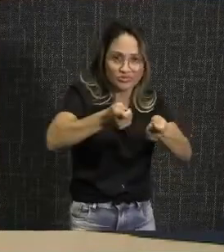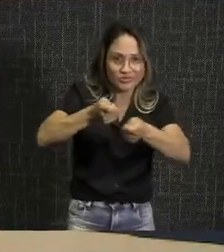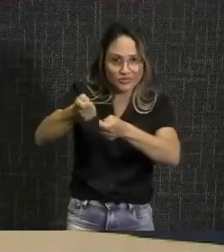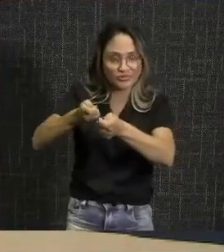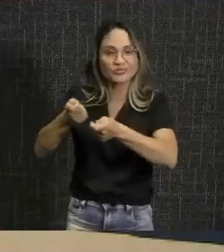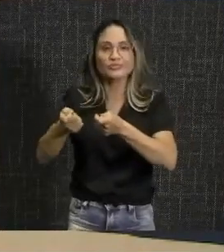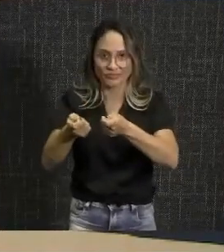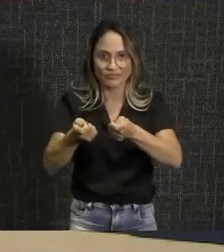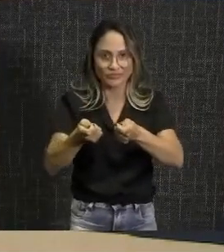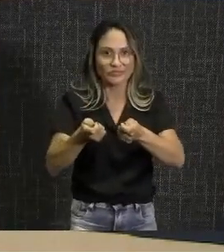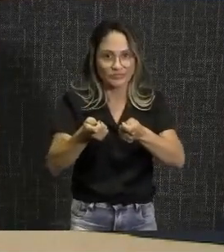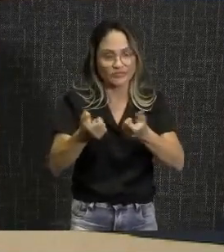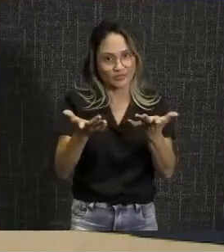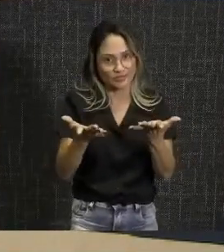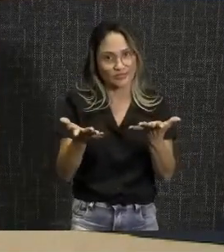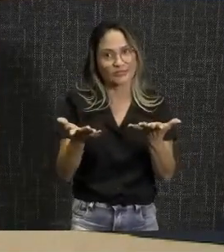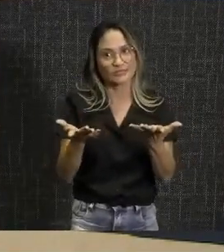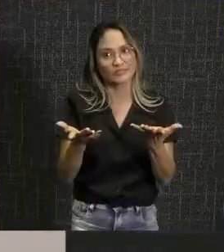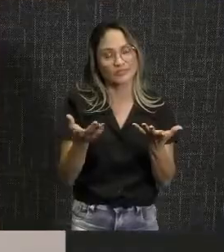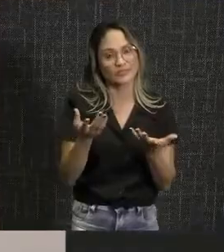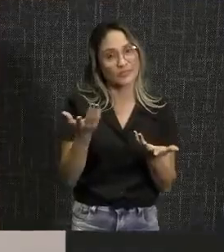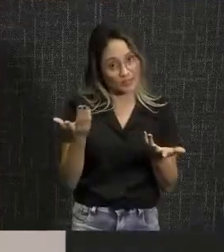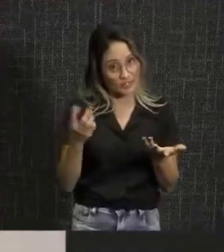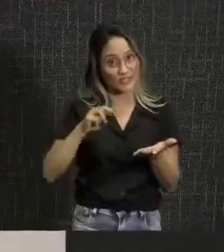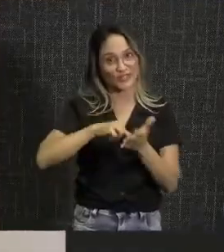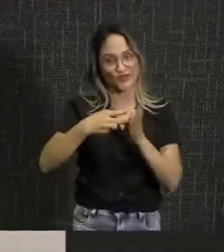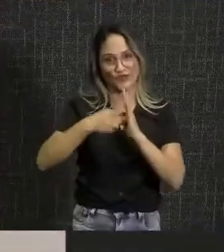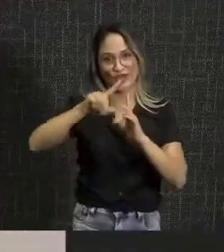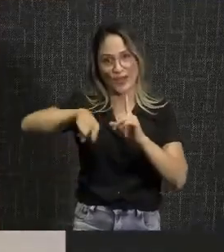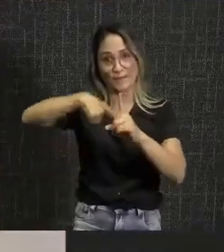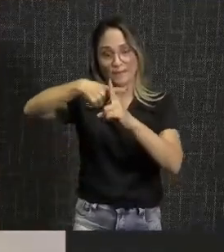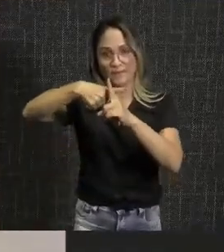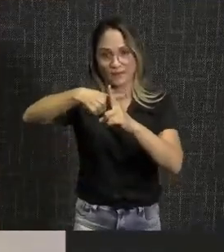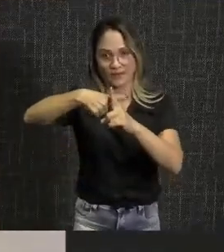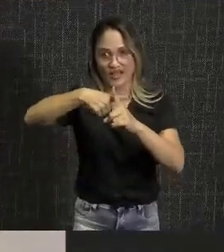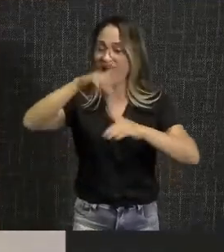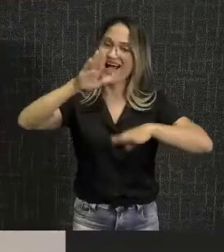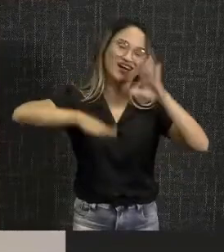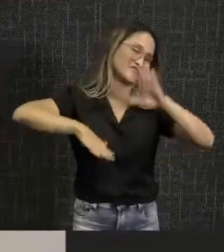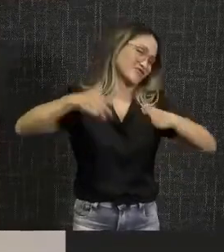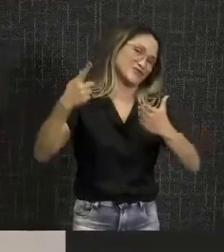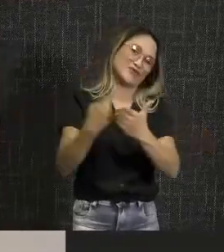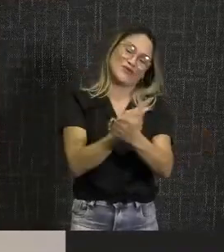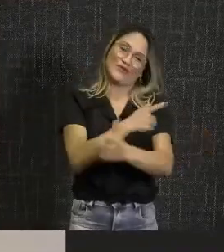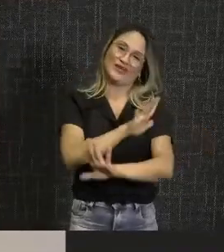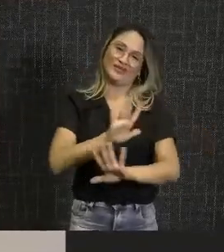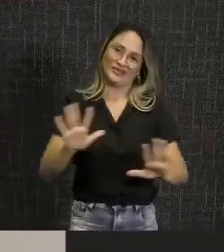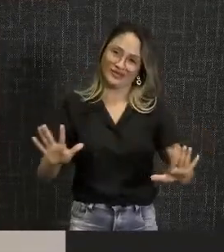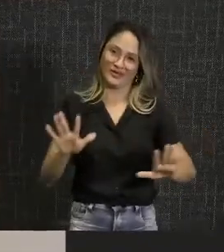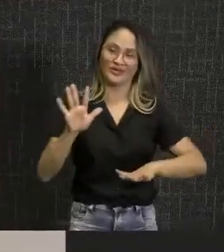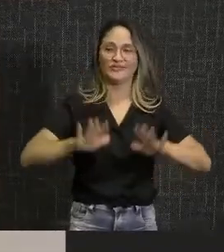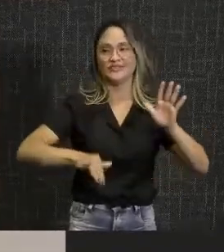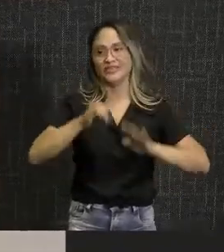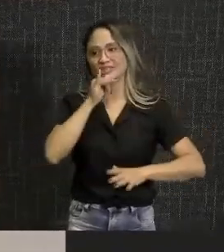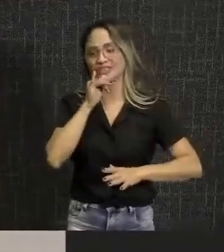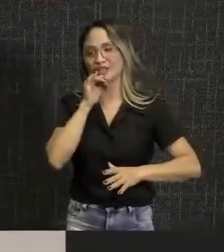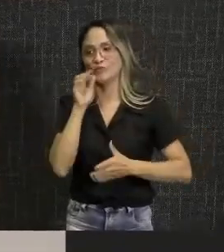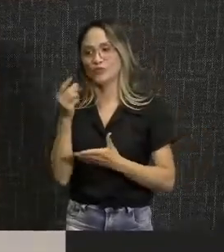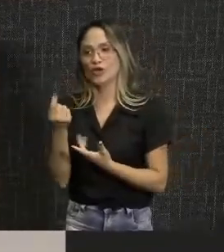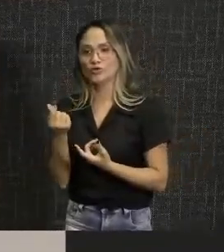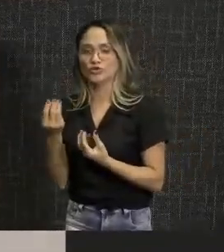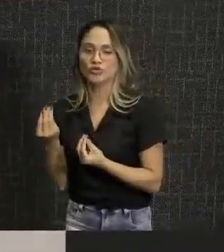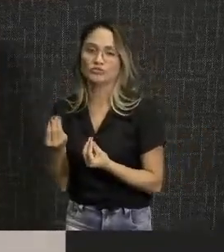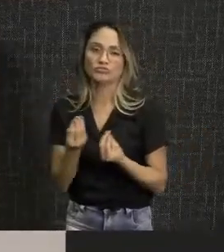fazer consumo novo. Tá? Às vezes nem sempre isso acontece, às vezes você coloca dinheiro no mercado, as pessoas chegam